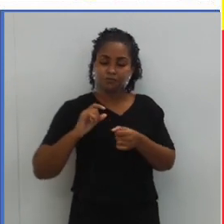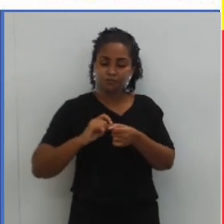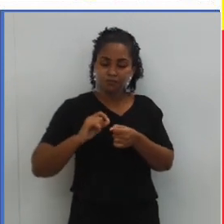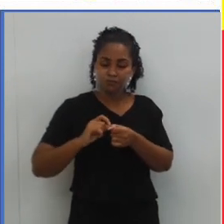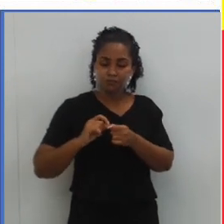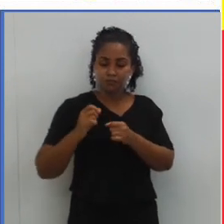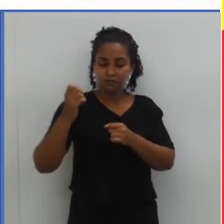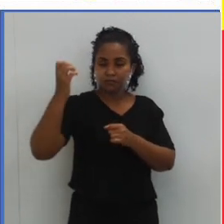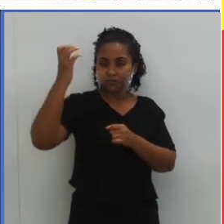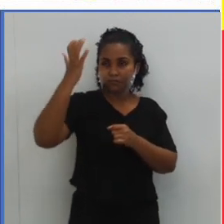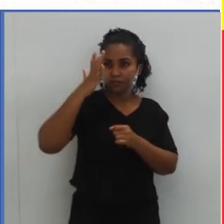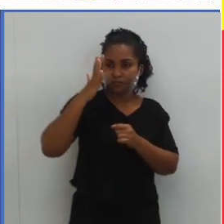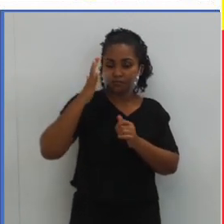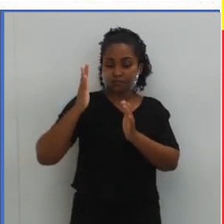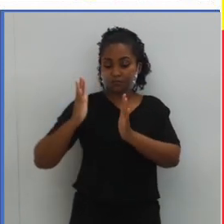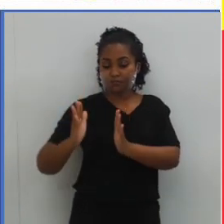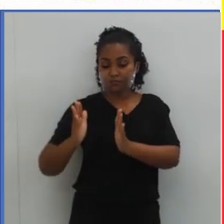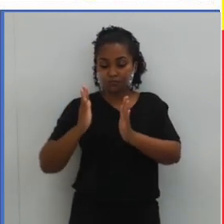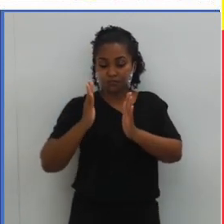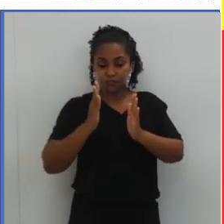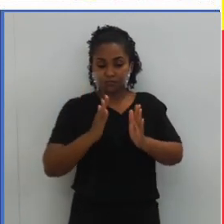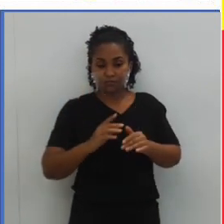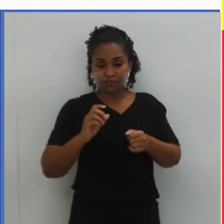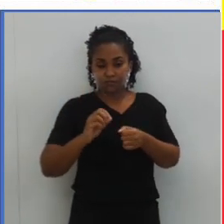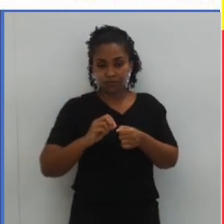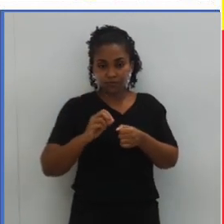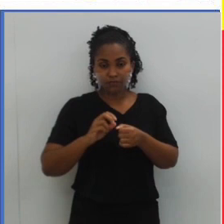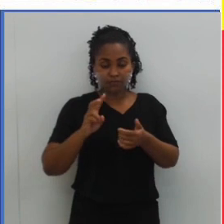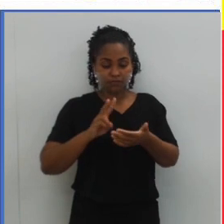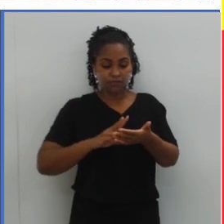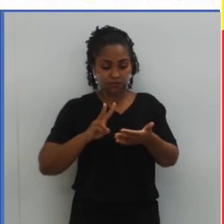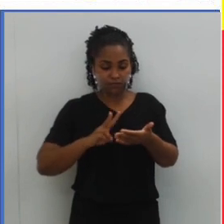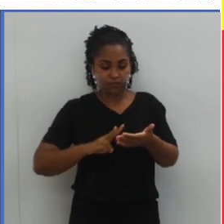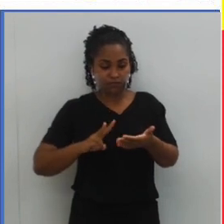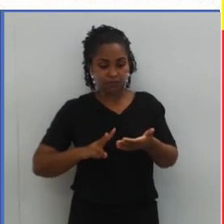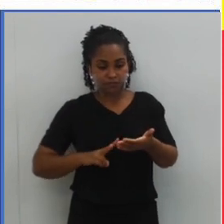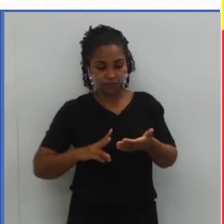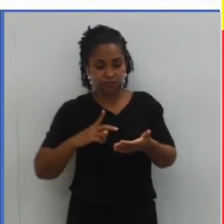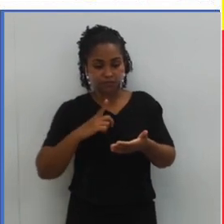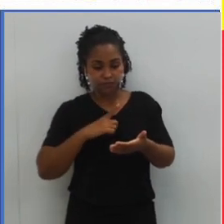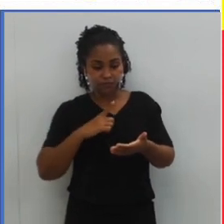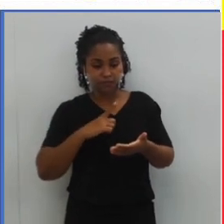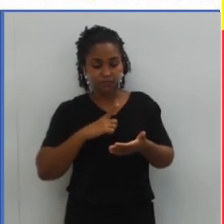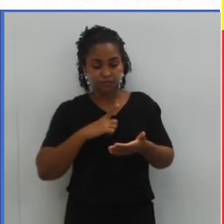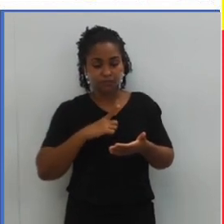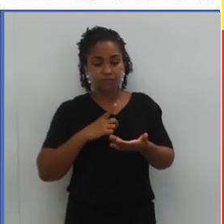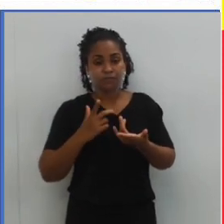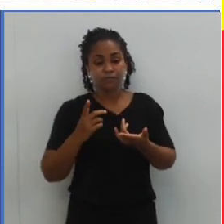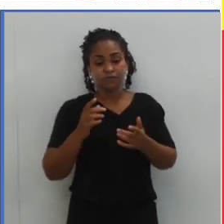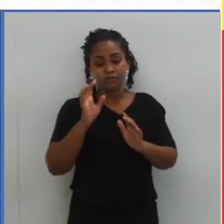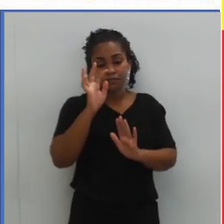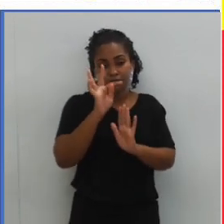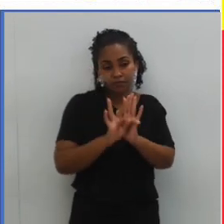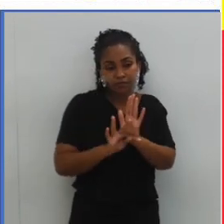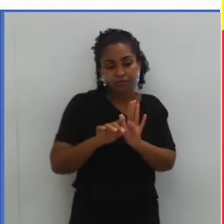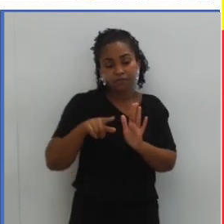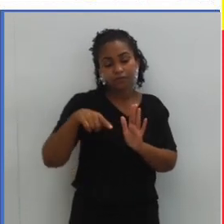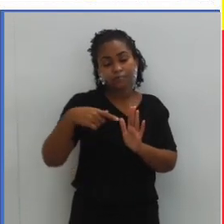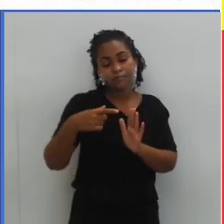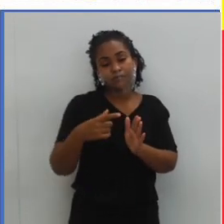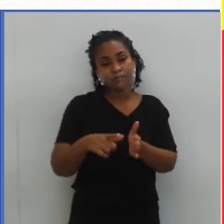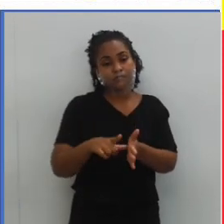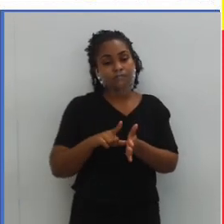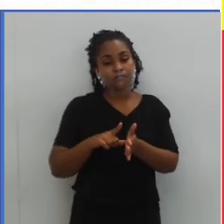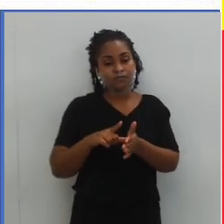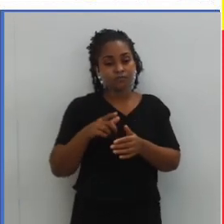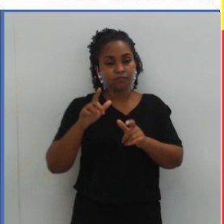elenco, vamos começar a fazer a leitura, né, de mesa, a leitura do texto, né, antes de começar as